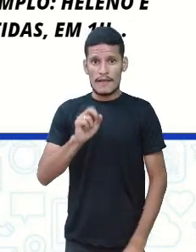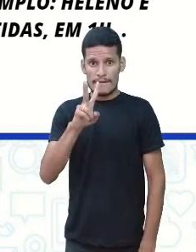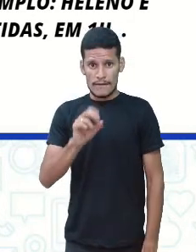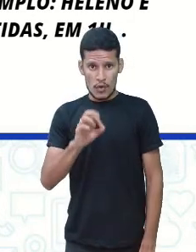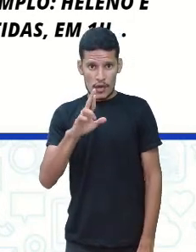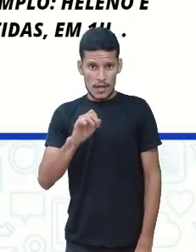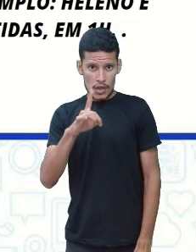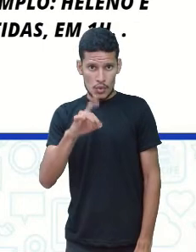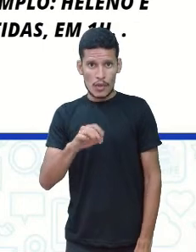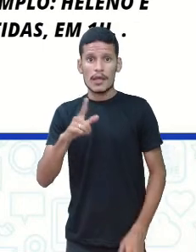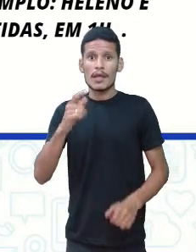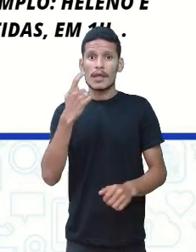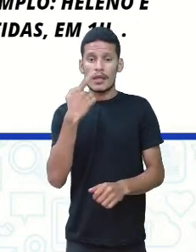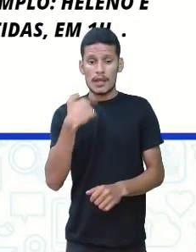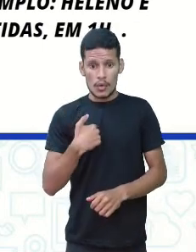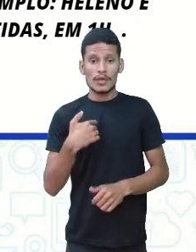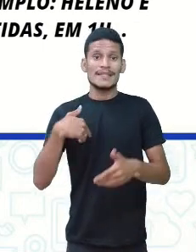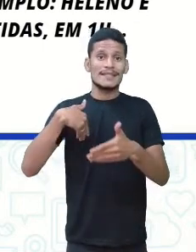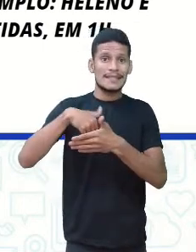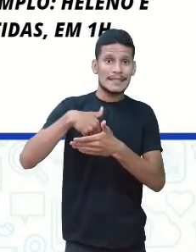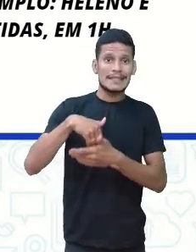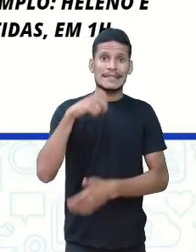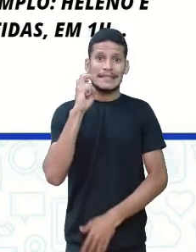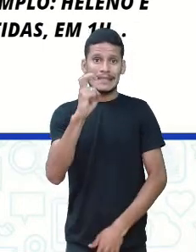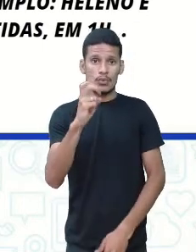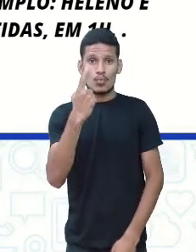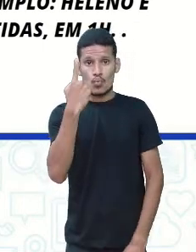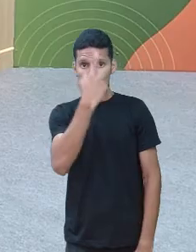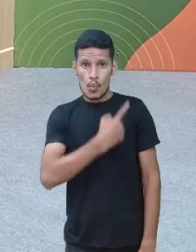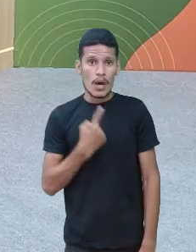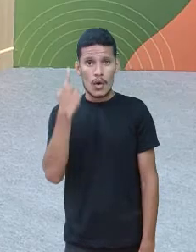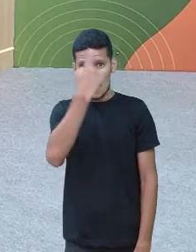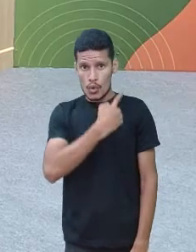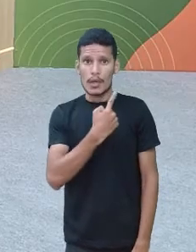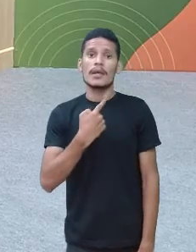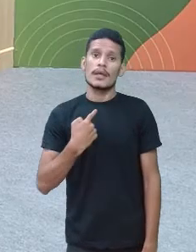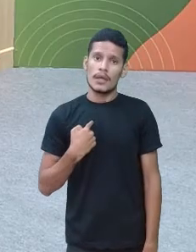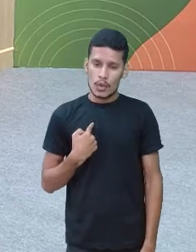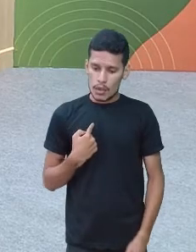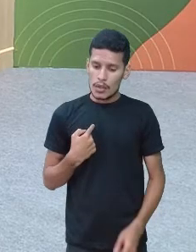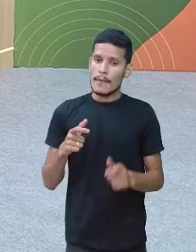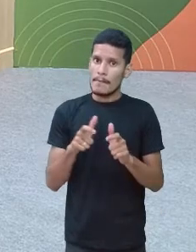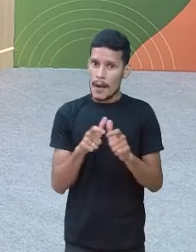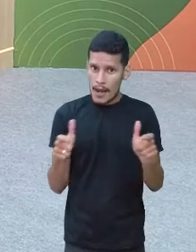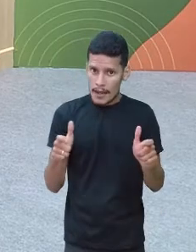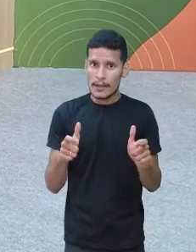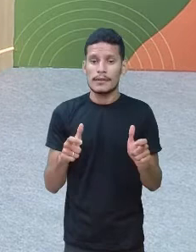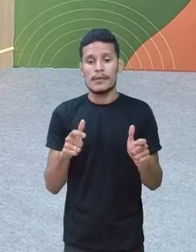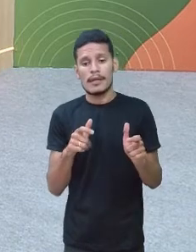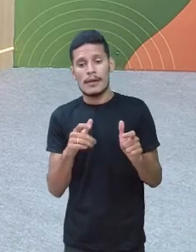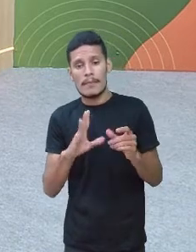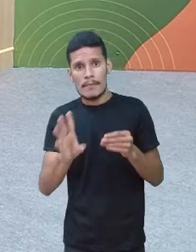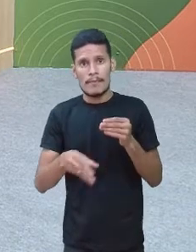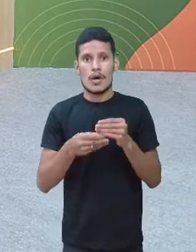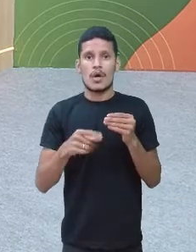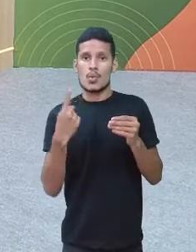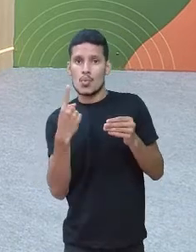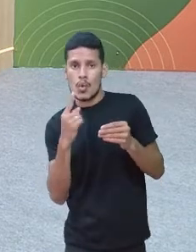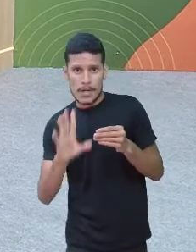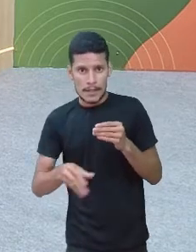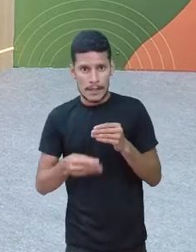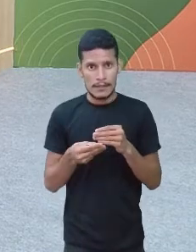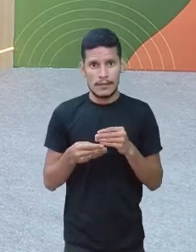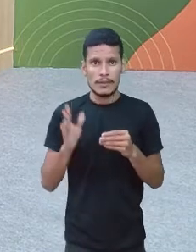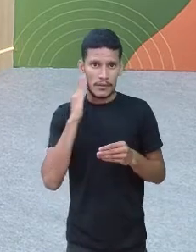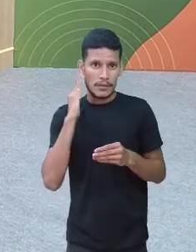jogar 5 partidas em 1 hora. Então veja aí que eu aumentei só uma partida, porque é uma sobrecarga